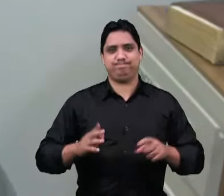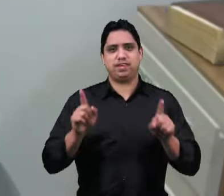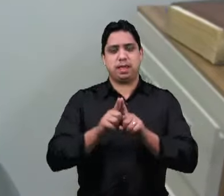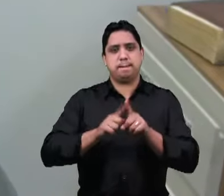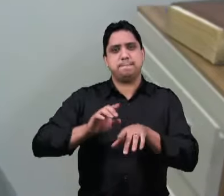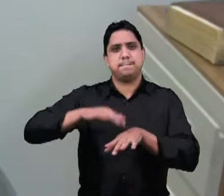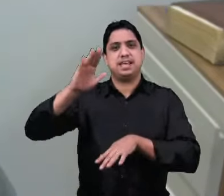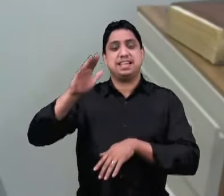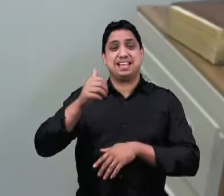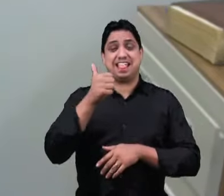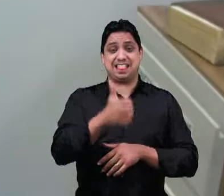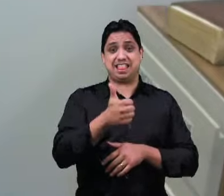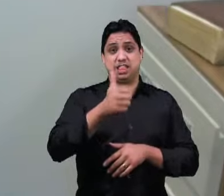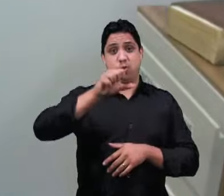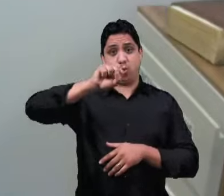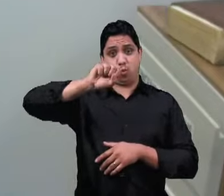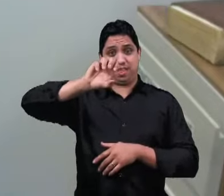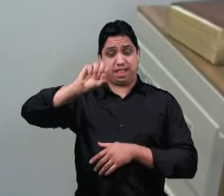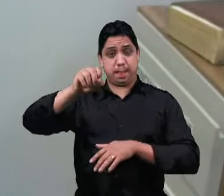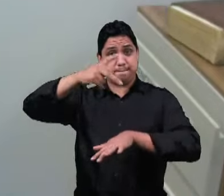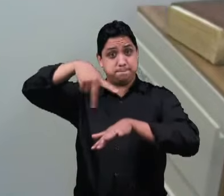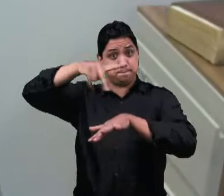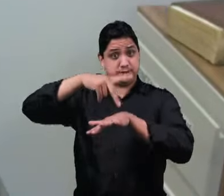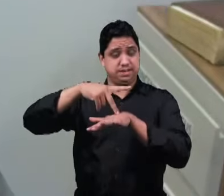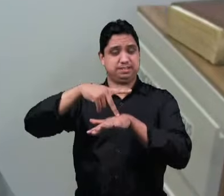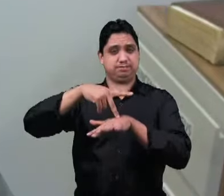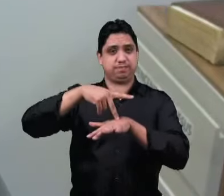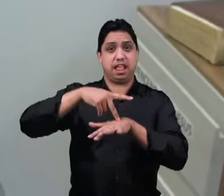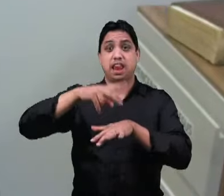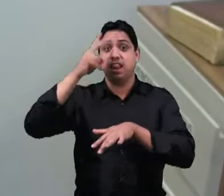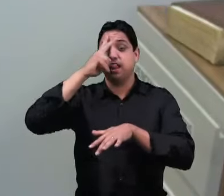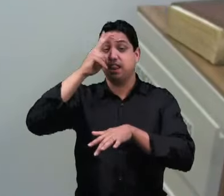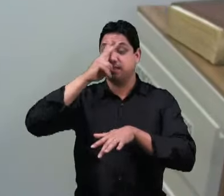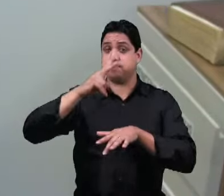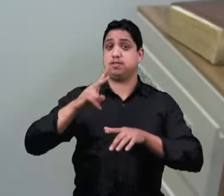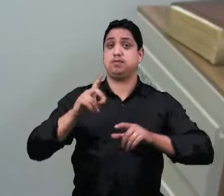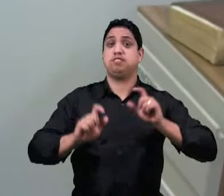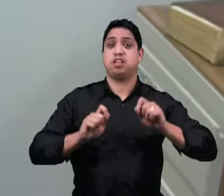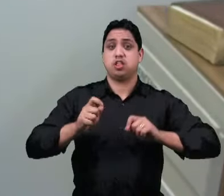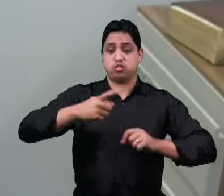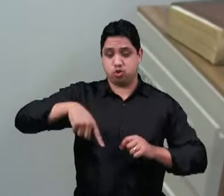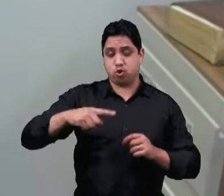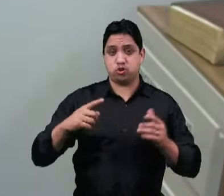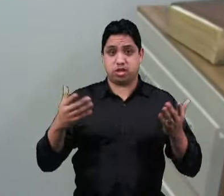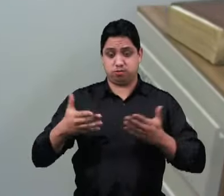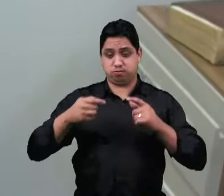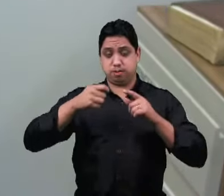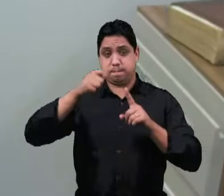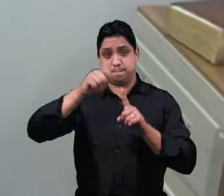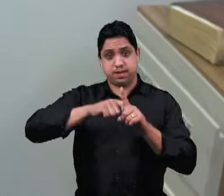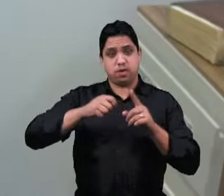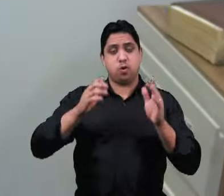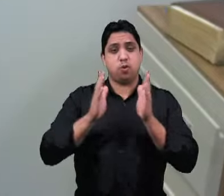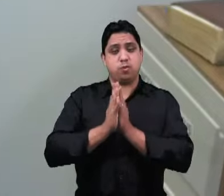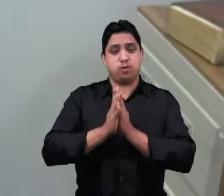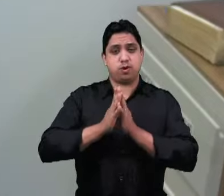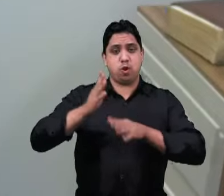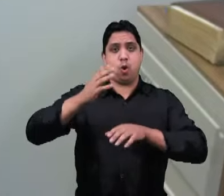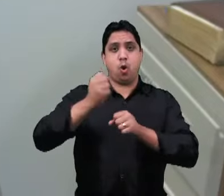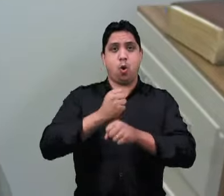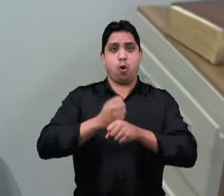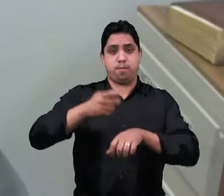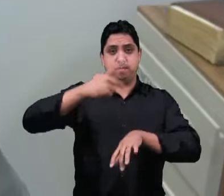de 180 países. Lembrando, né, que nós estamos orando nesse mês pela obra no